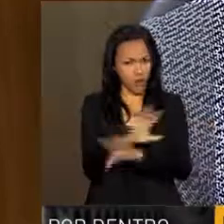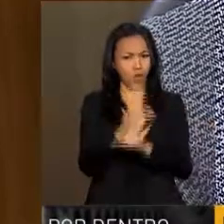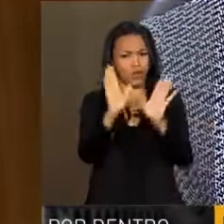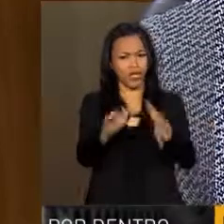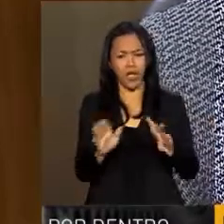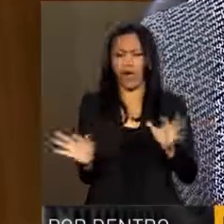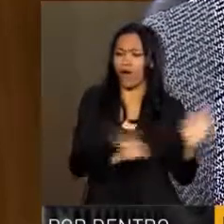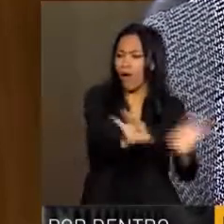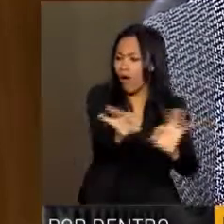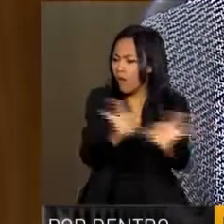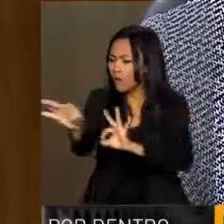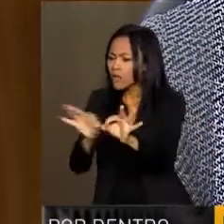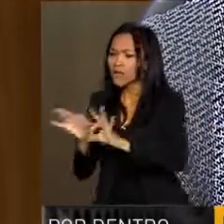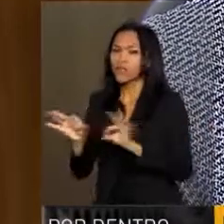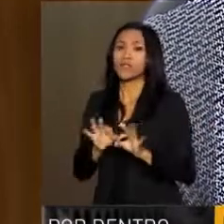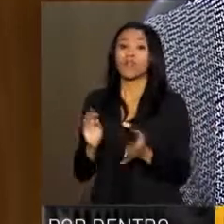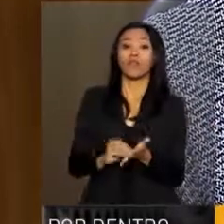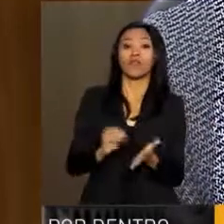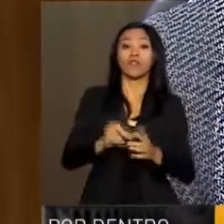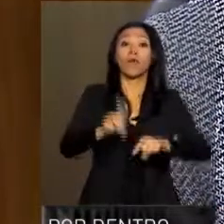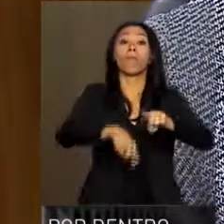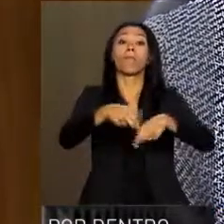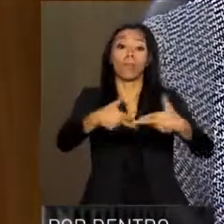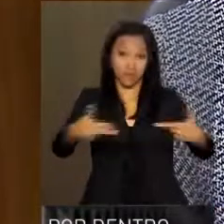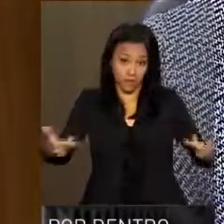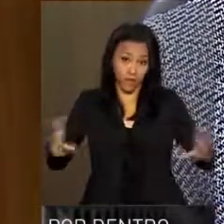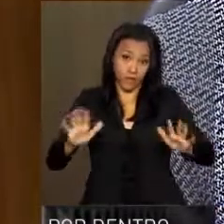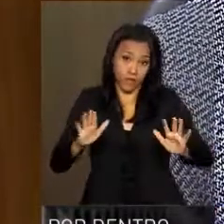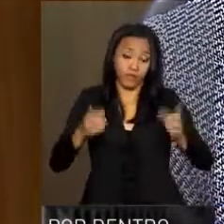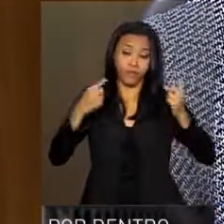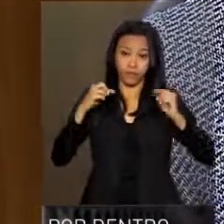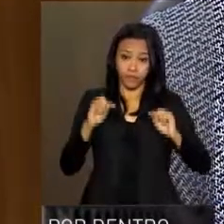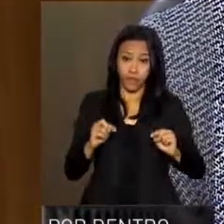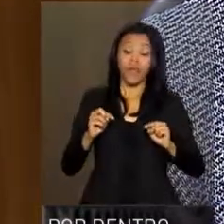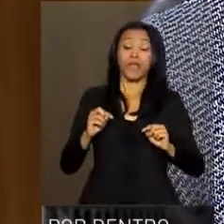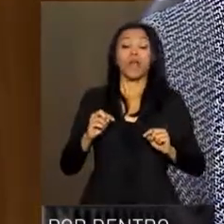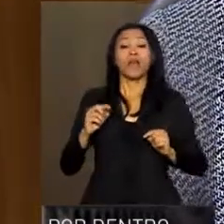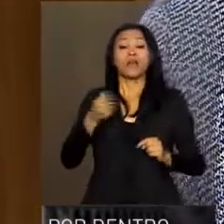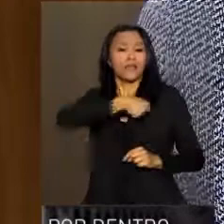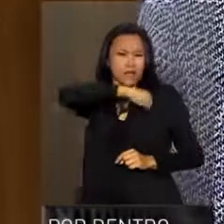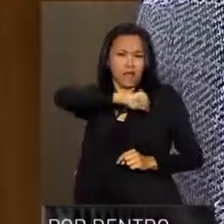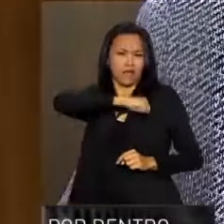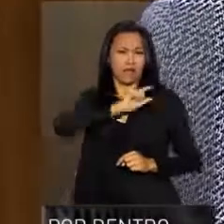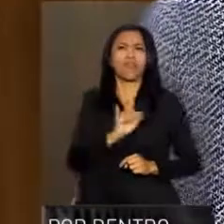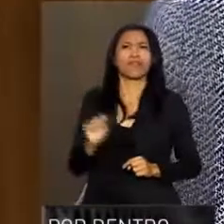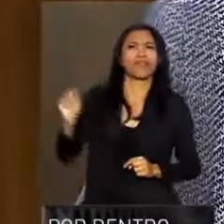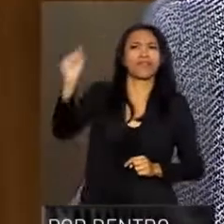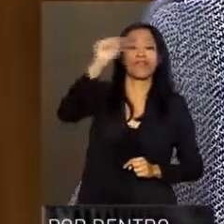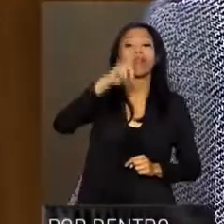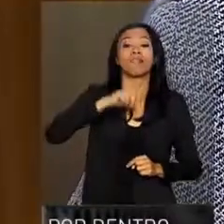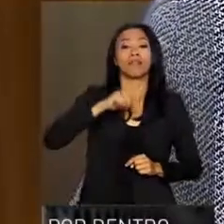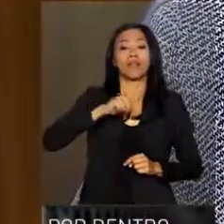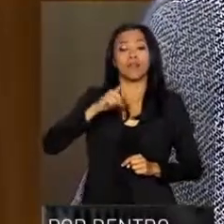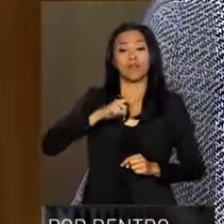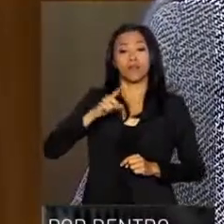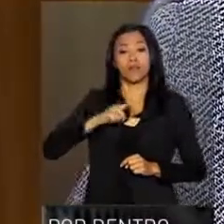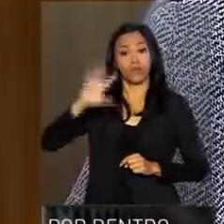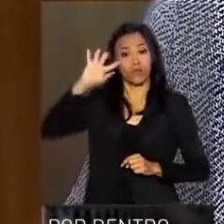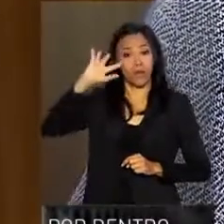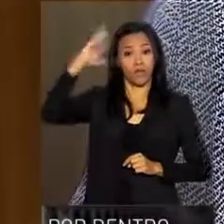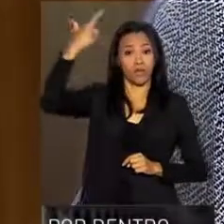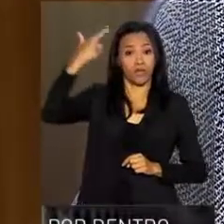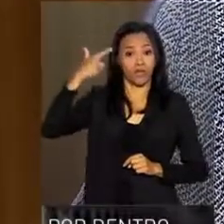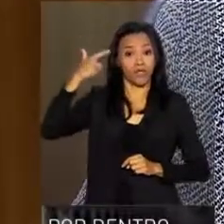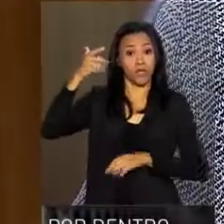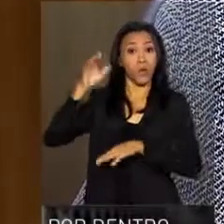finalizando a questão dos equipamentos em relação às delegacias nós temos hoje uma decisão do tribunal de contas que diz que nós